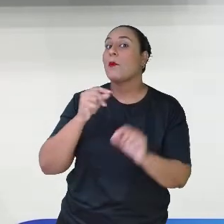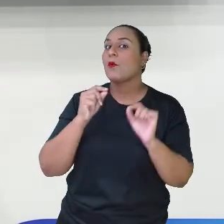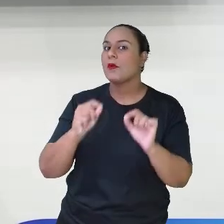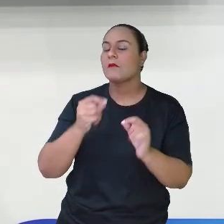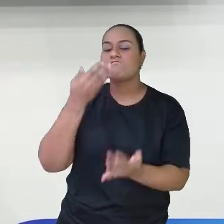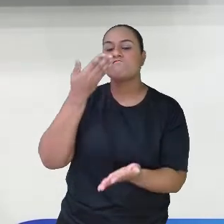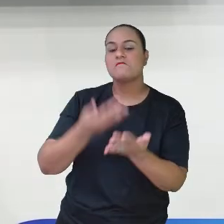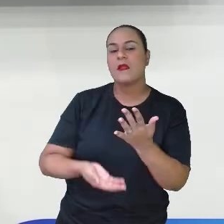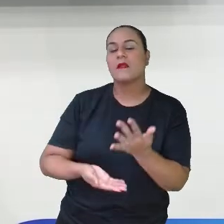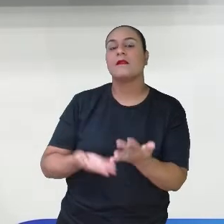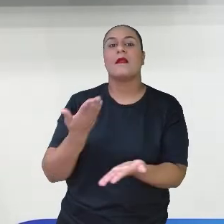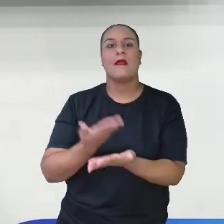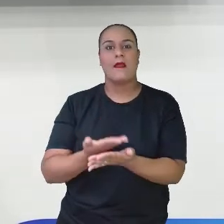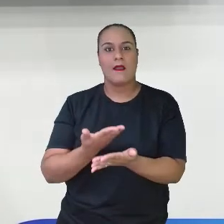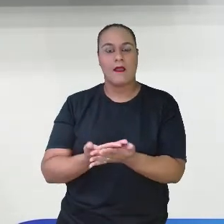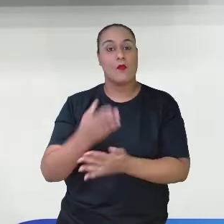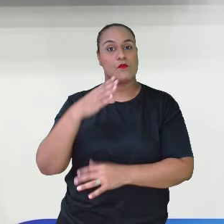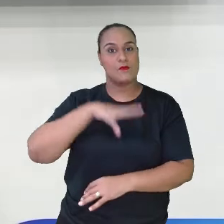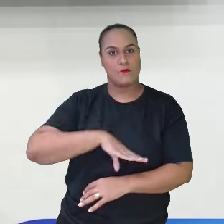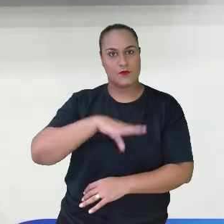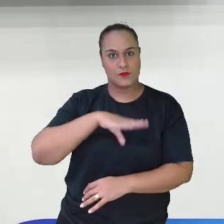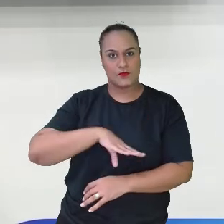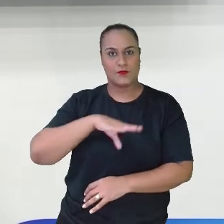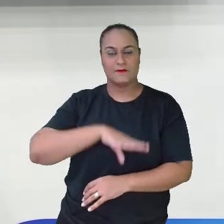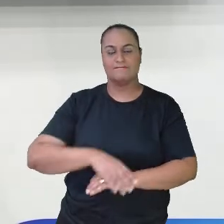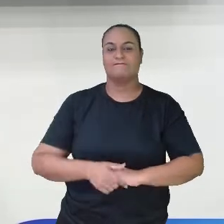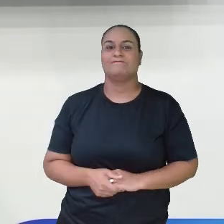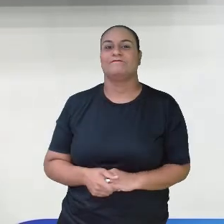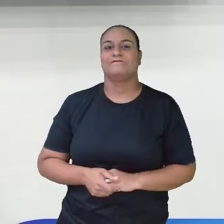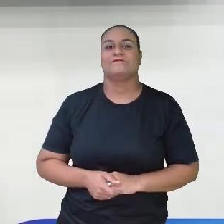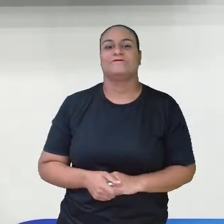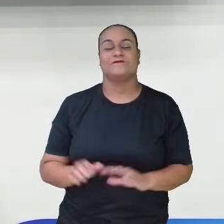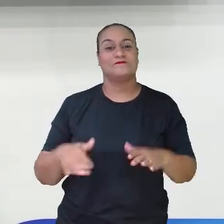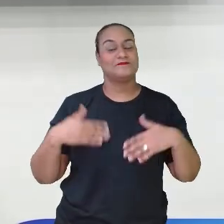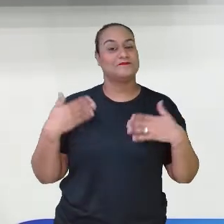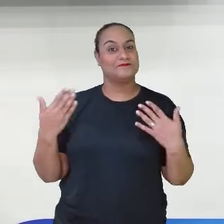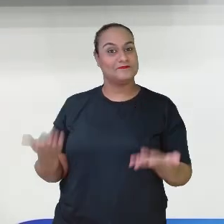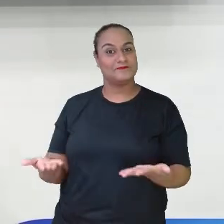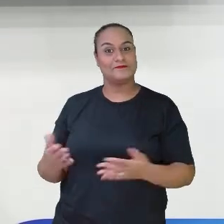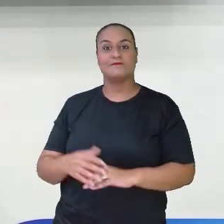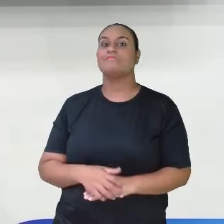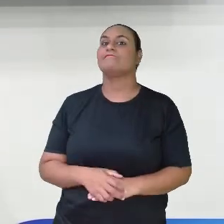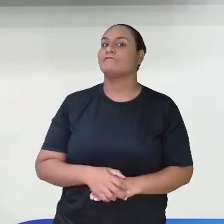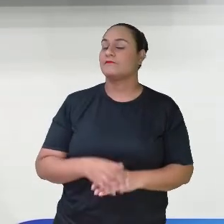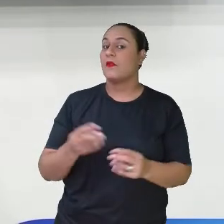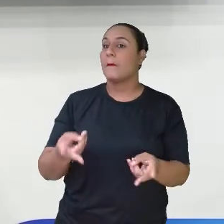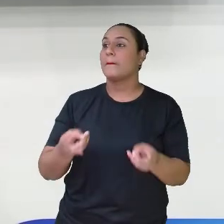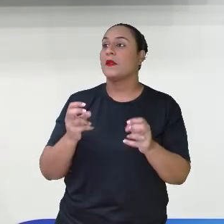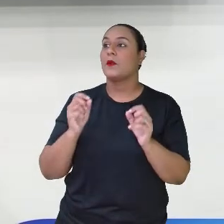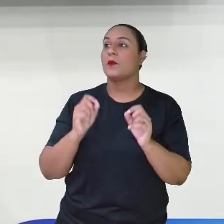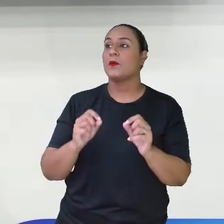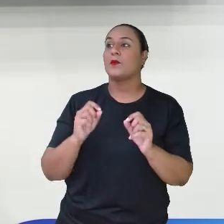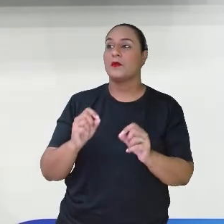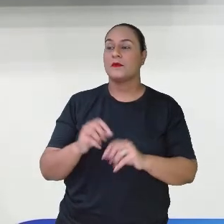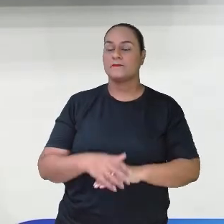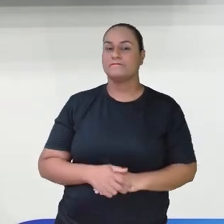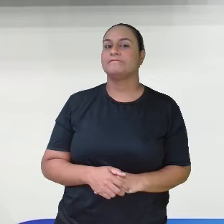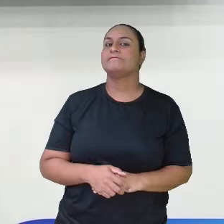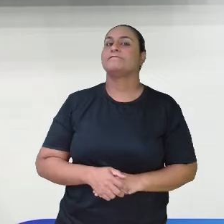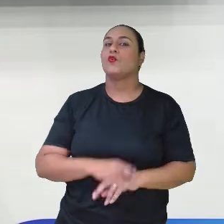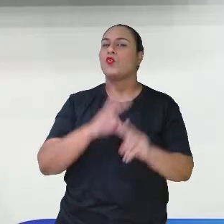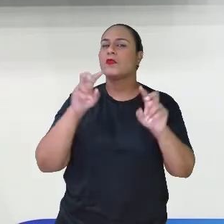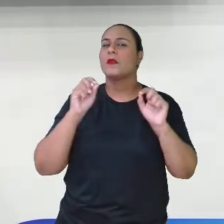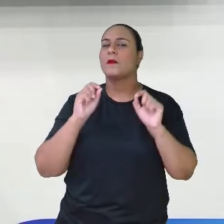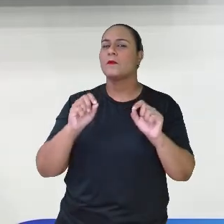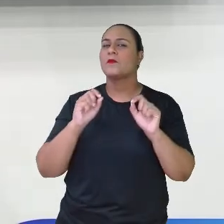aulas de língua portuguesa, tá certo? Não deixem de assistir. E aí, a gente vai ver aqui, como eu já falei hoje, o nosso